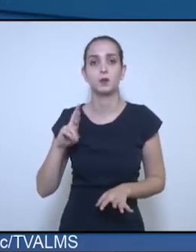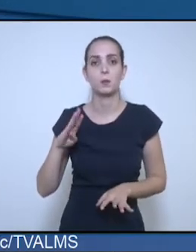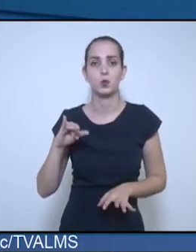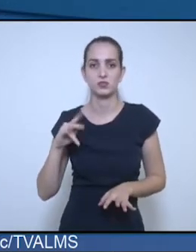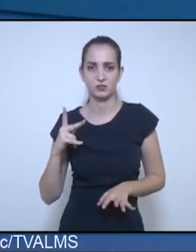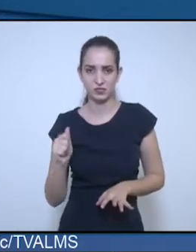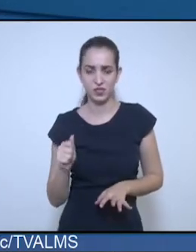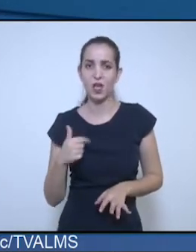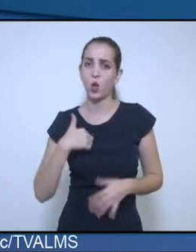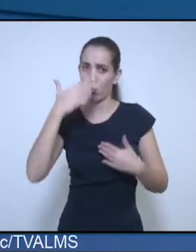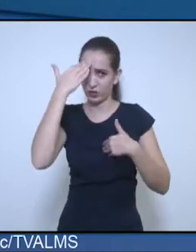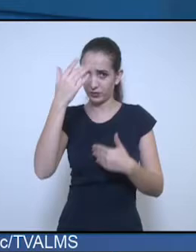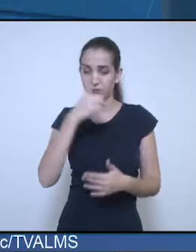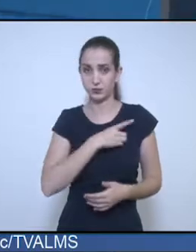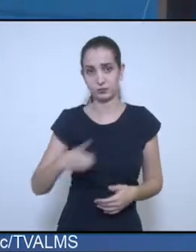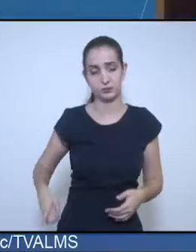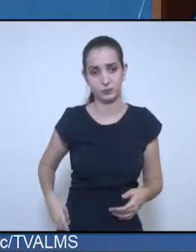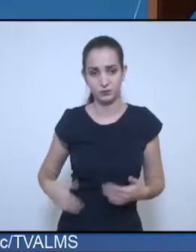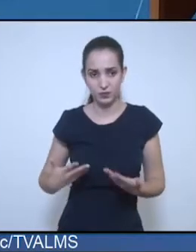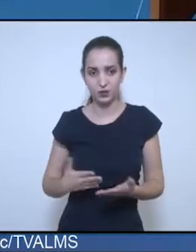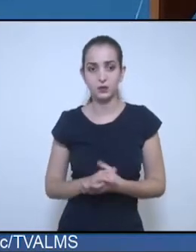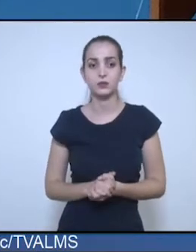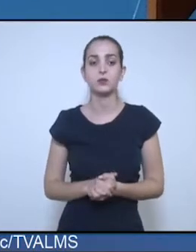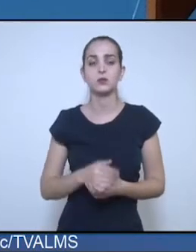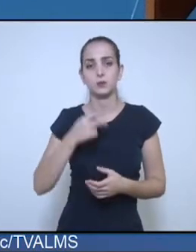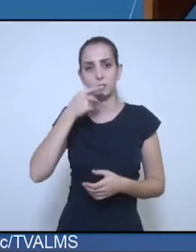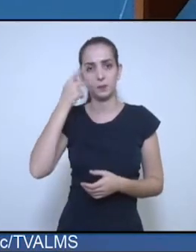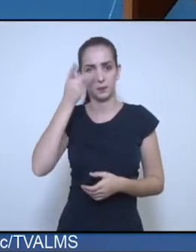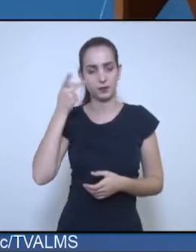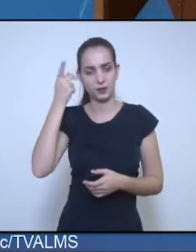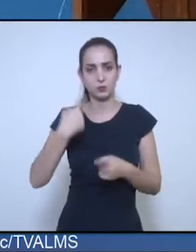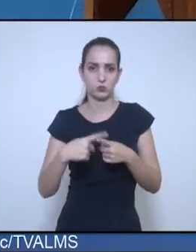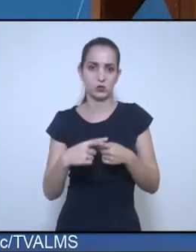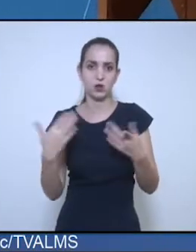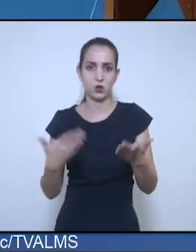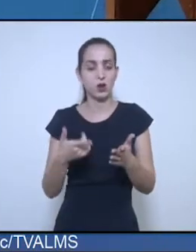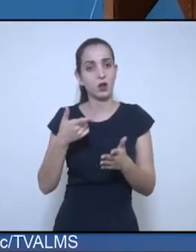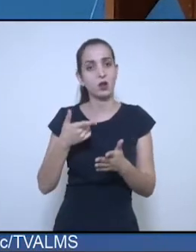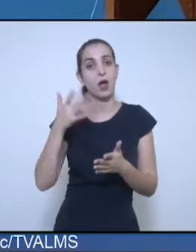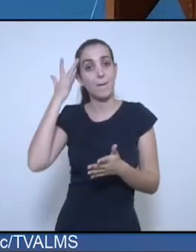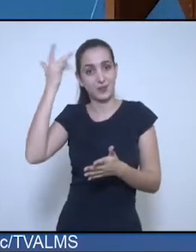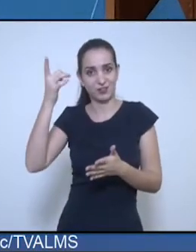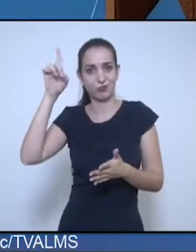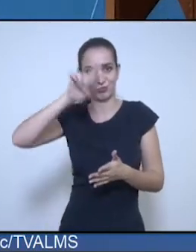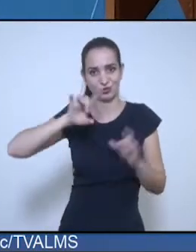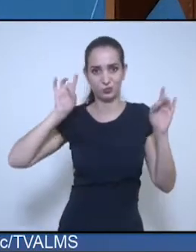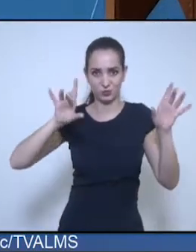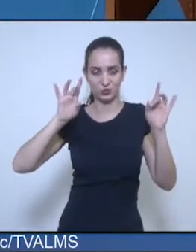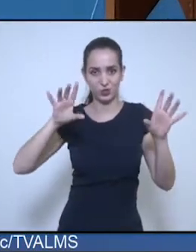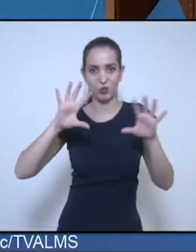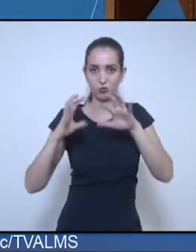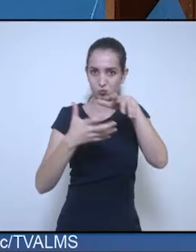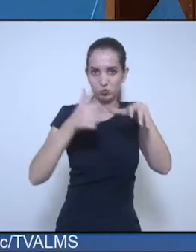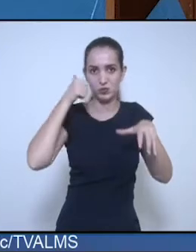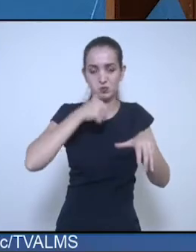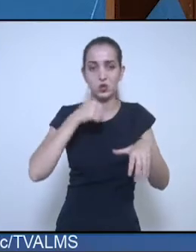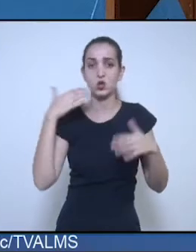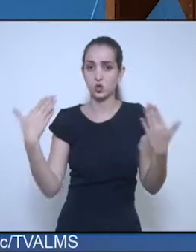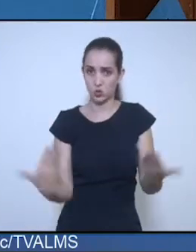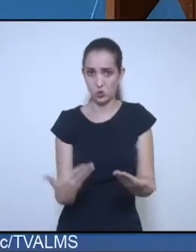deputado Maurício Picarelli, Vossa Excelência, nas vésperas do Dia Internacional da Mulher, e hoje na